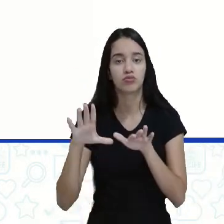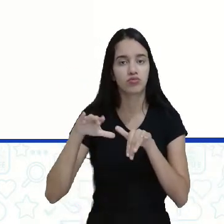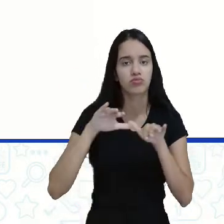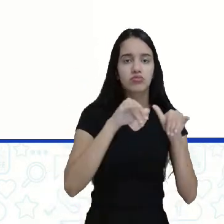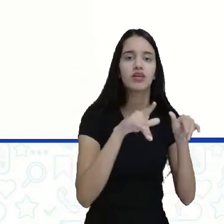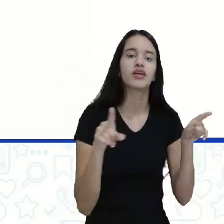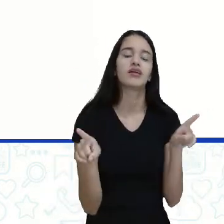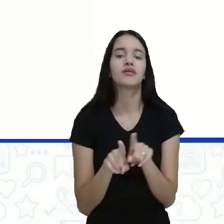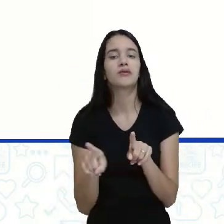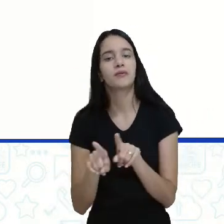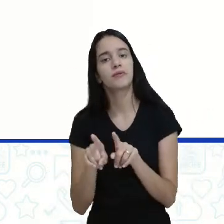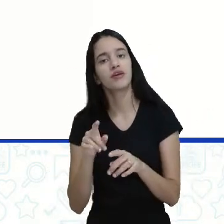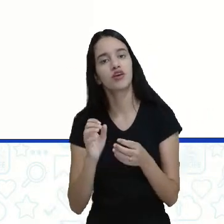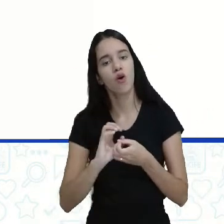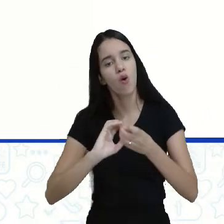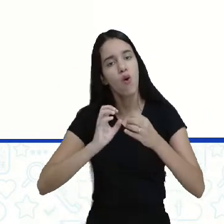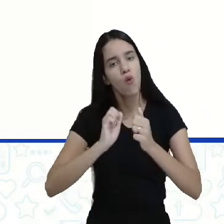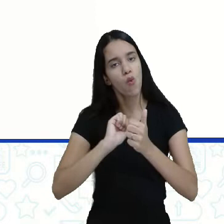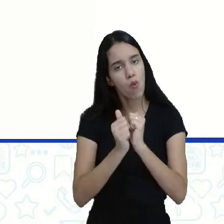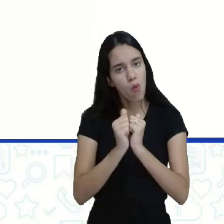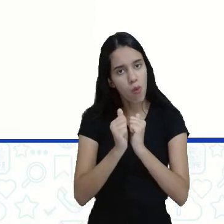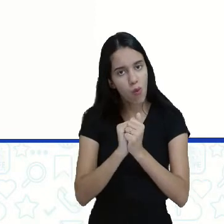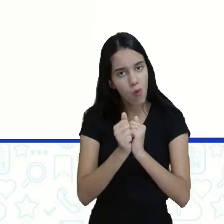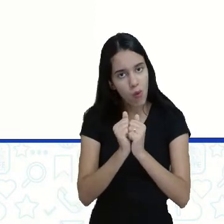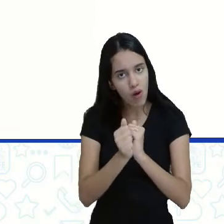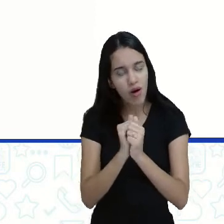tem 14, o arroz tem 24.